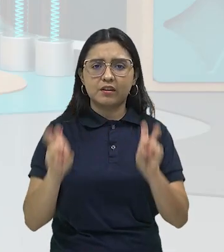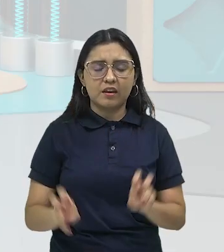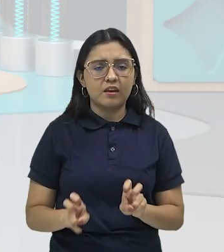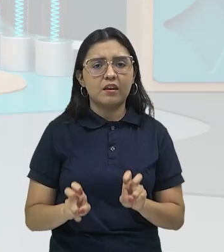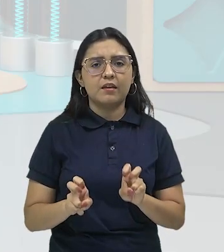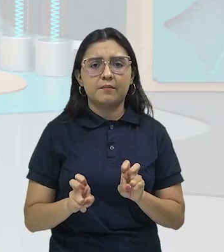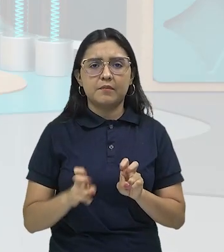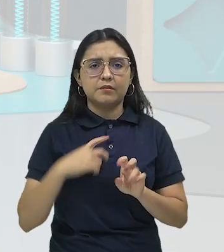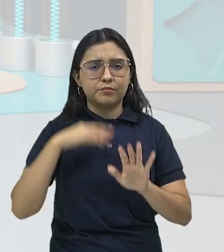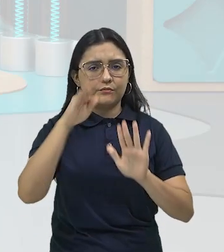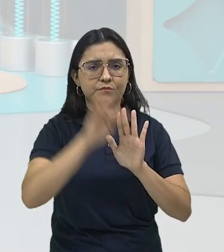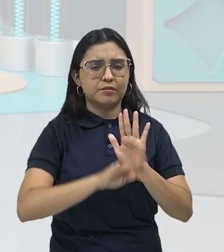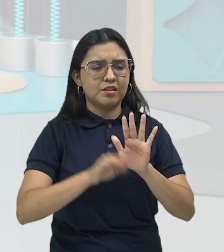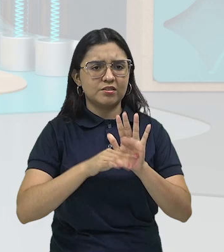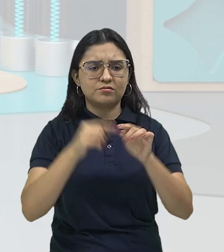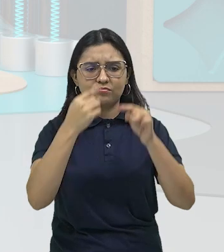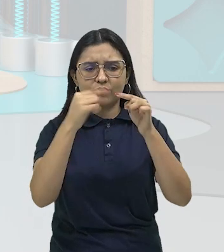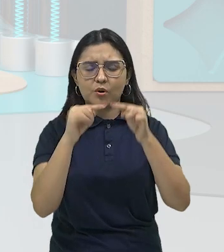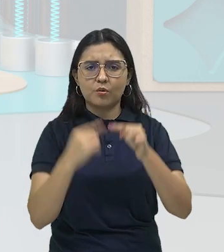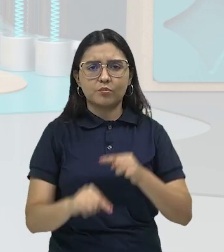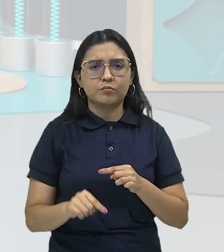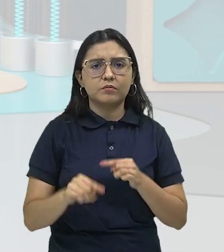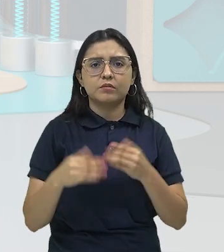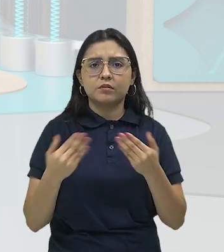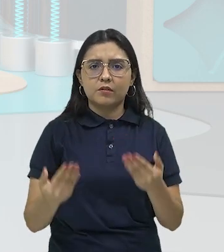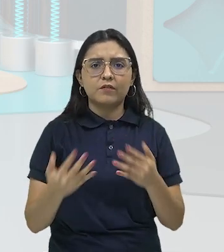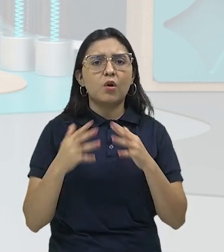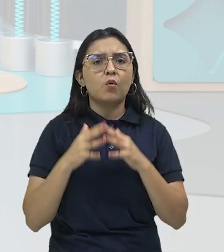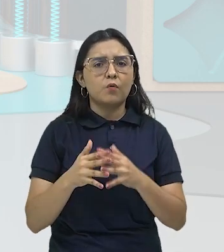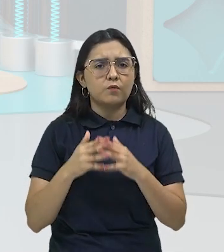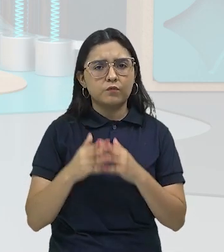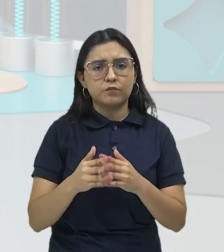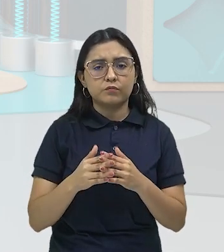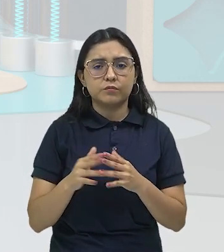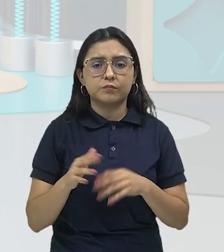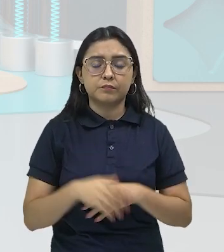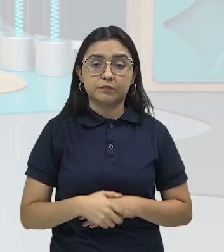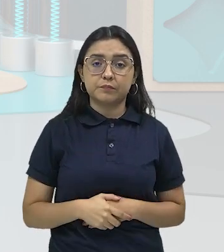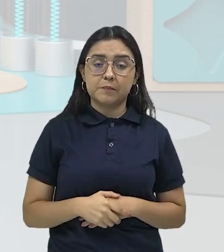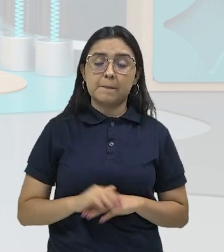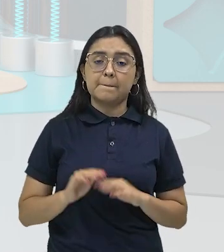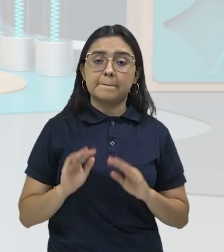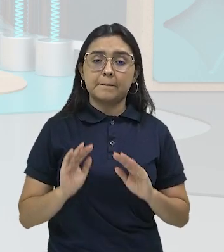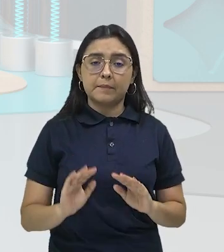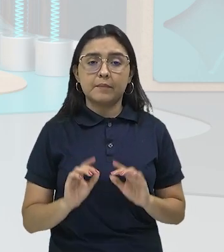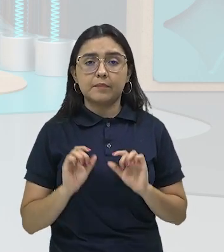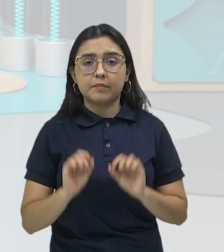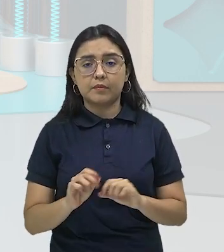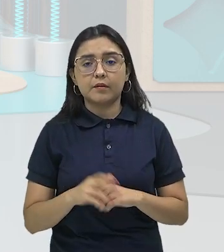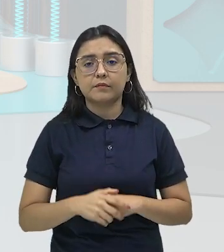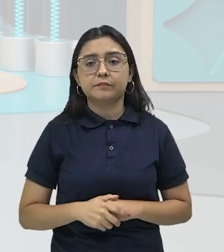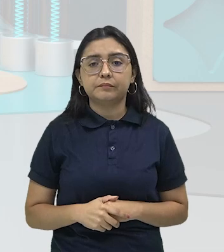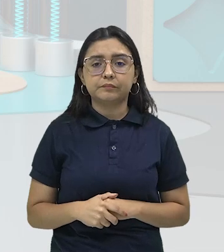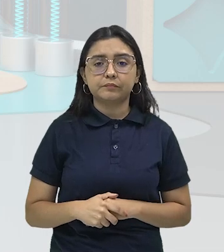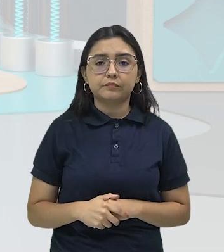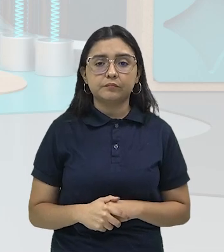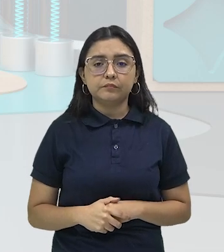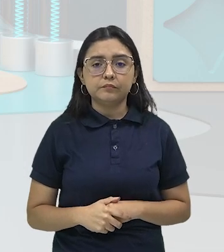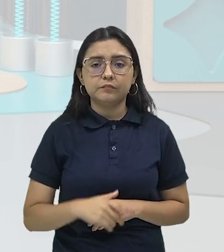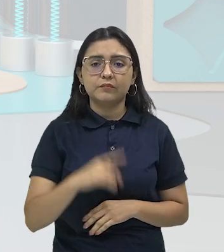desenvolve outros aspectos que não tem a ver com o tema e você se perde. Você pode não ter uma fuga ao tema, mas você vai ter